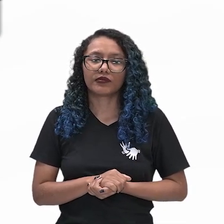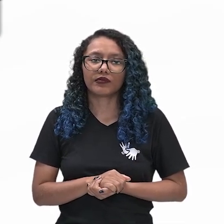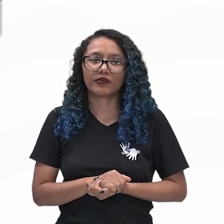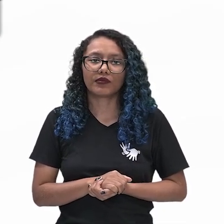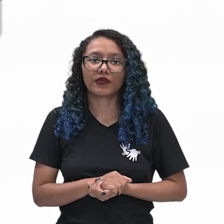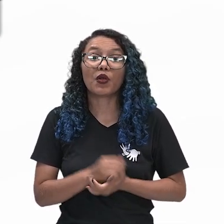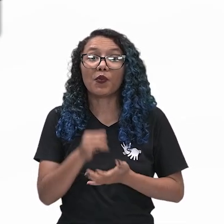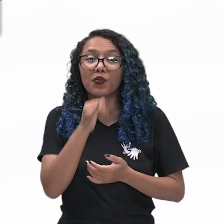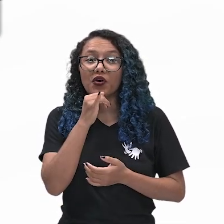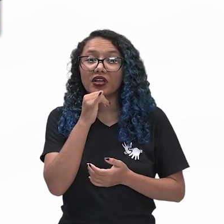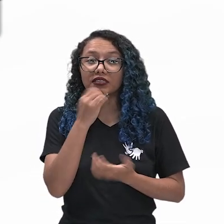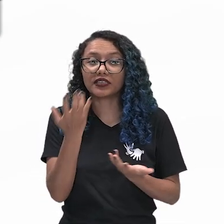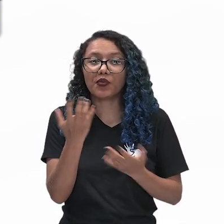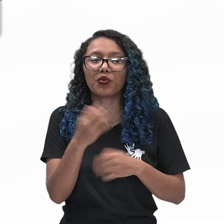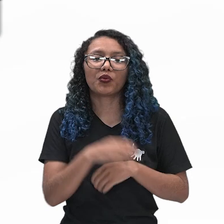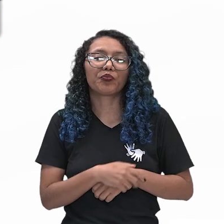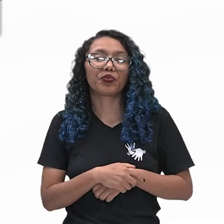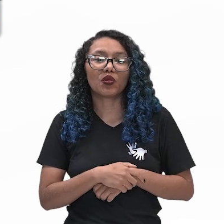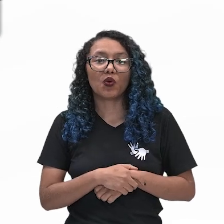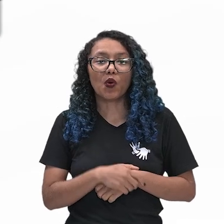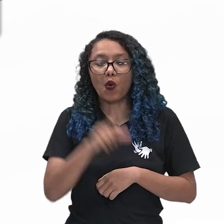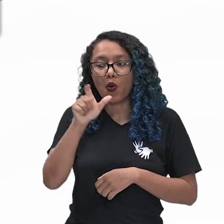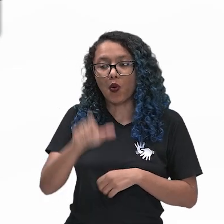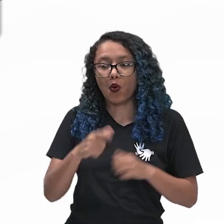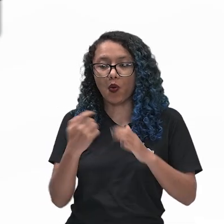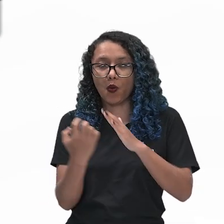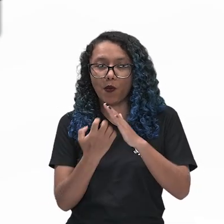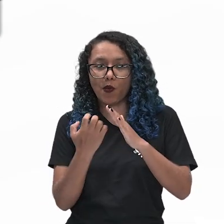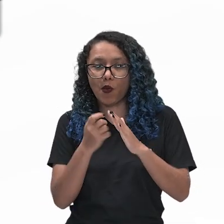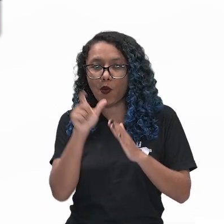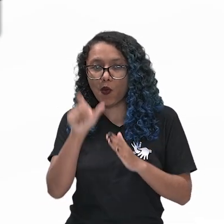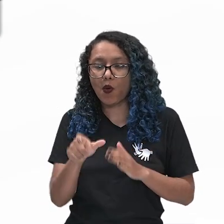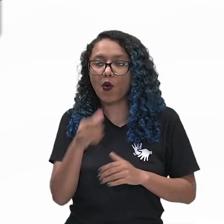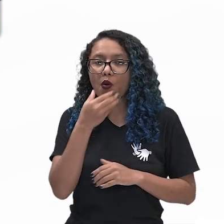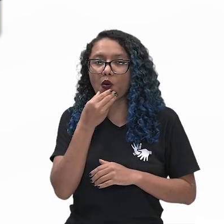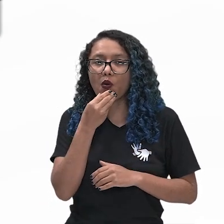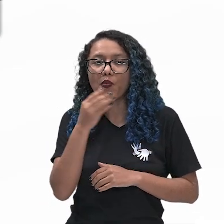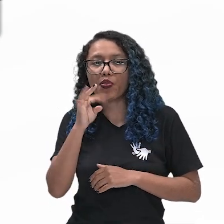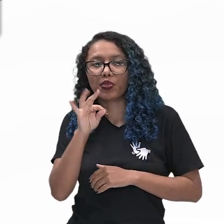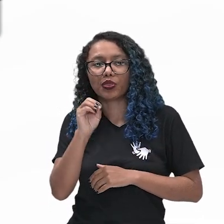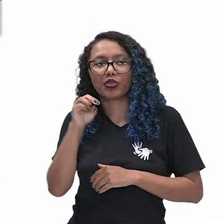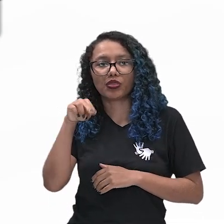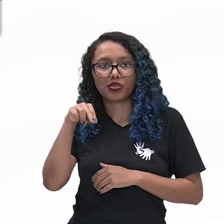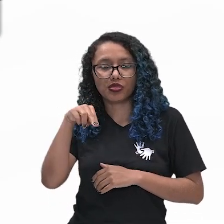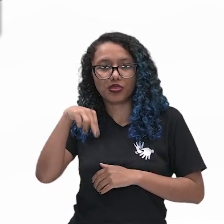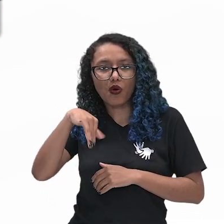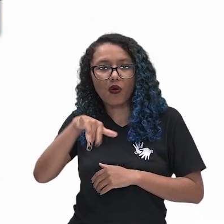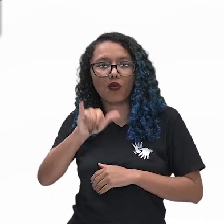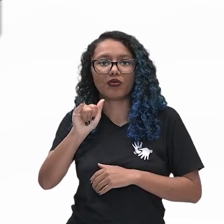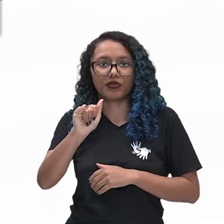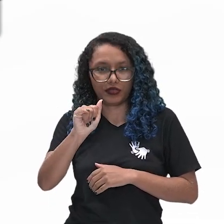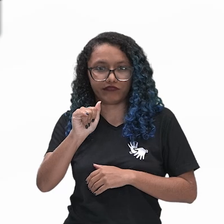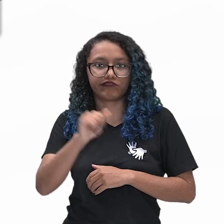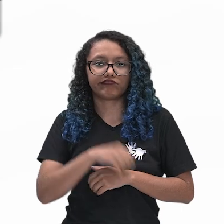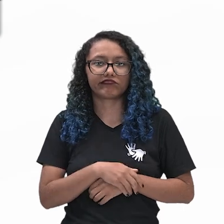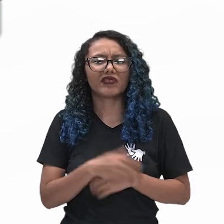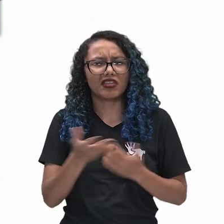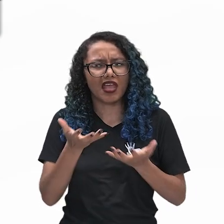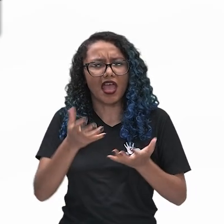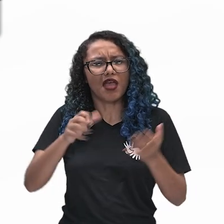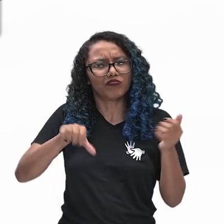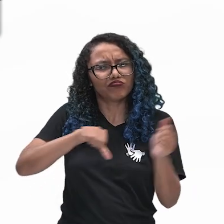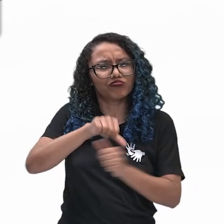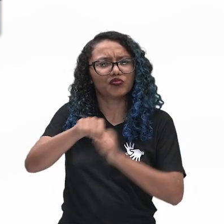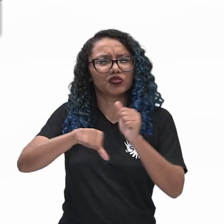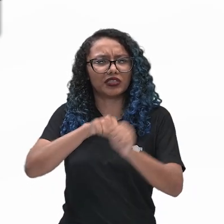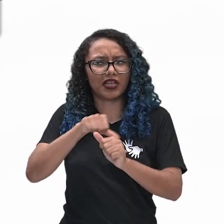mega empresário Tony, tá? Que é a empresa envolvida na transformação do distrito de Nova York. Então,